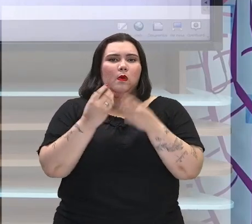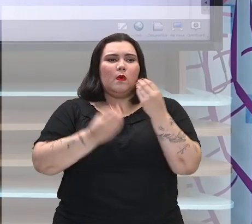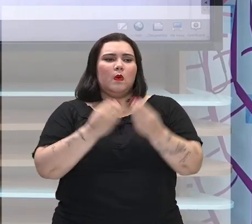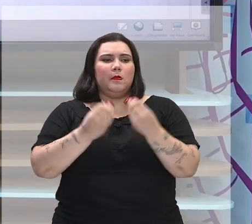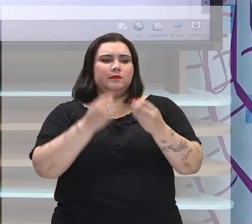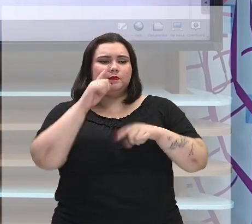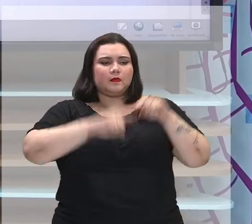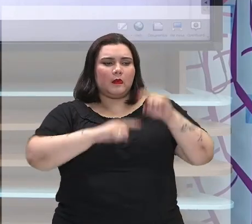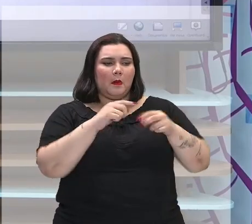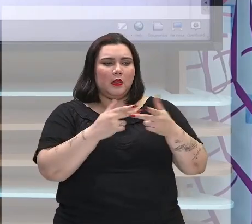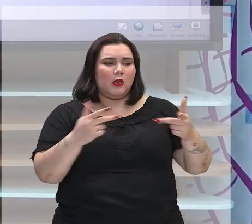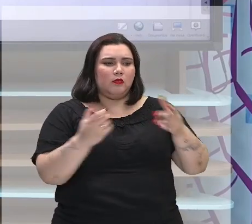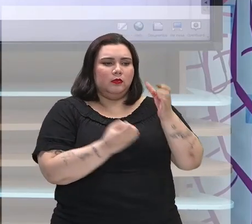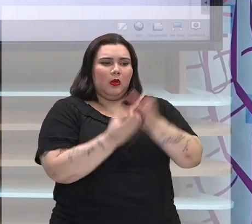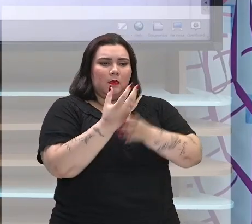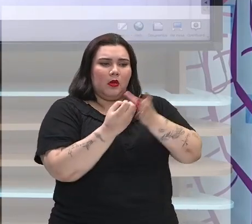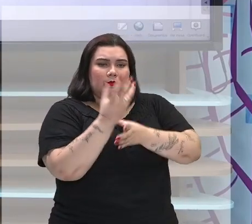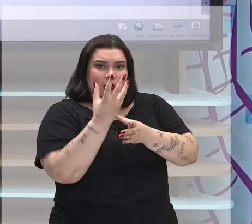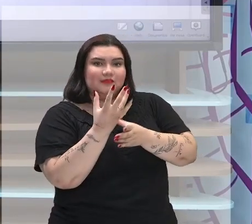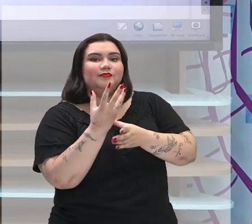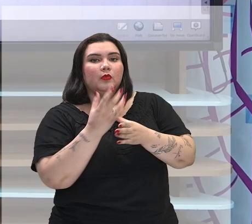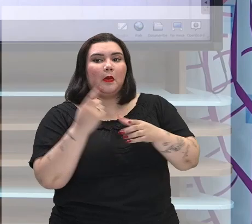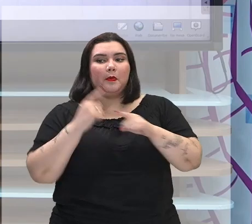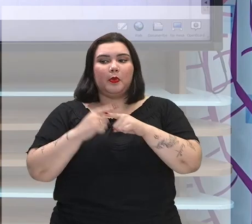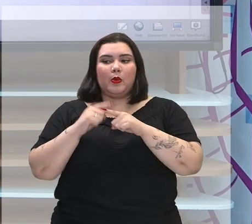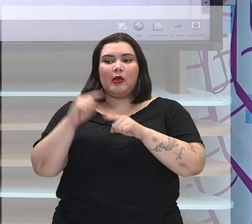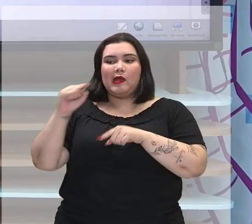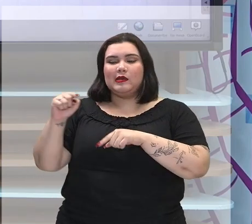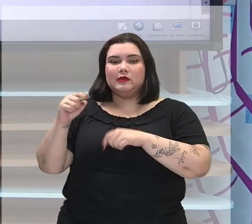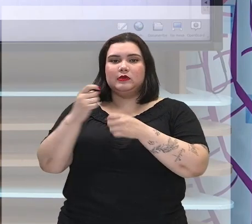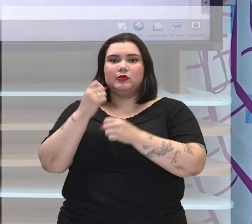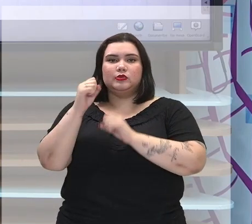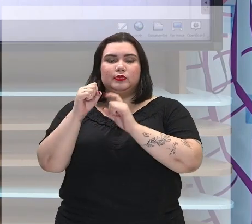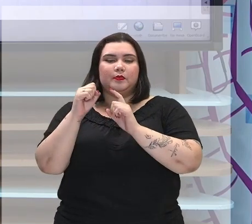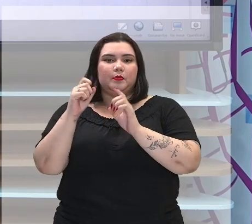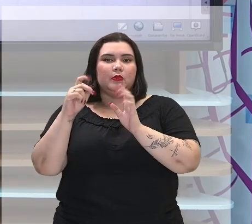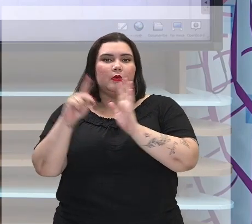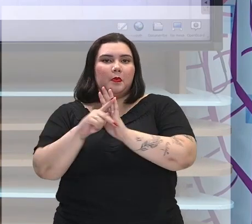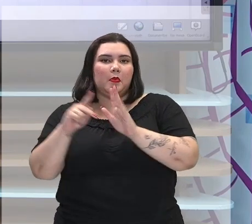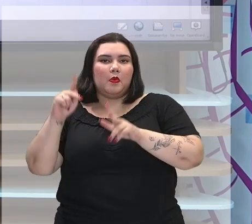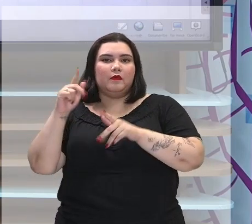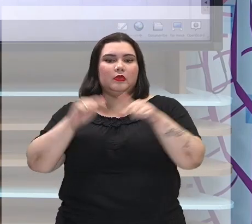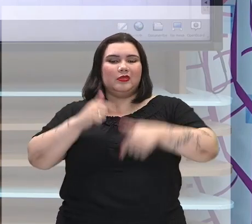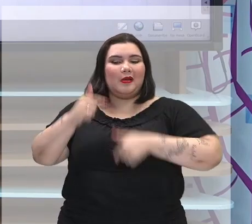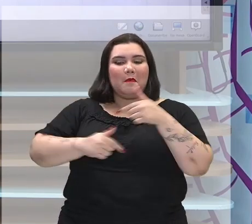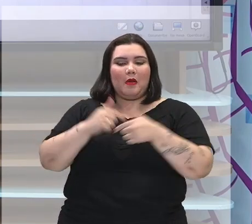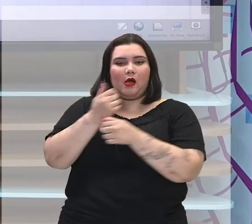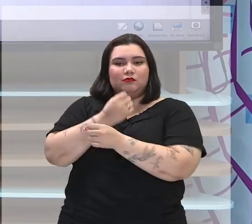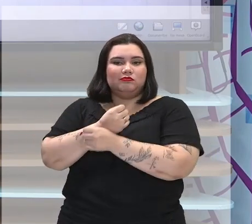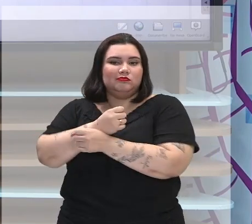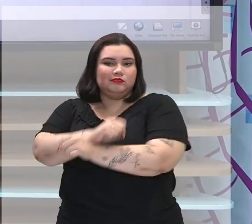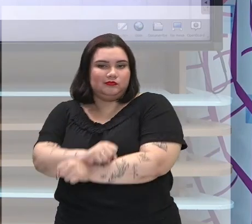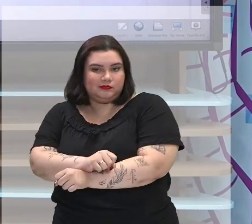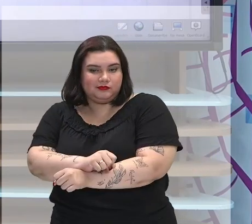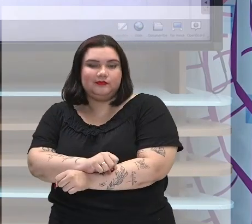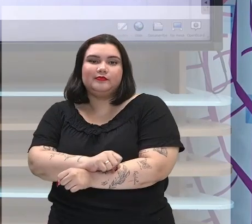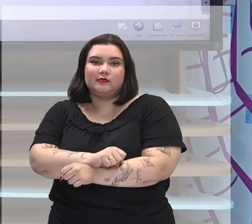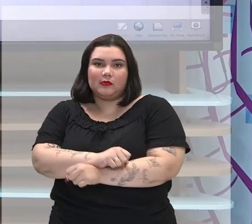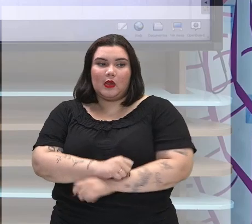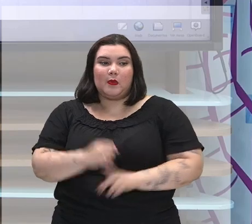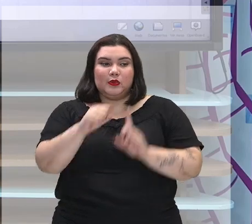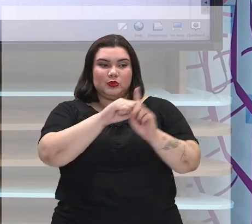tem uma sociedade extremamente hierarquizada, pautada em cima do trabalho